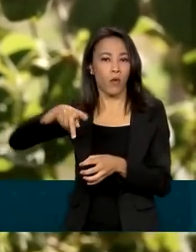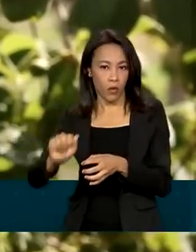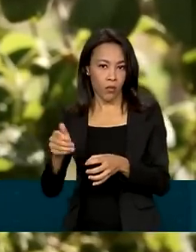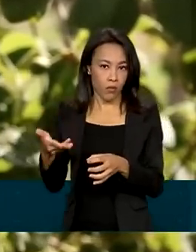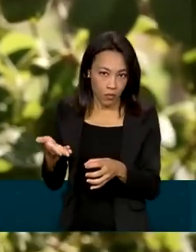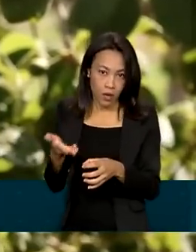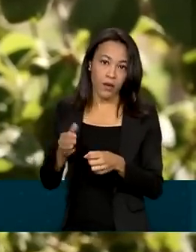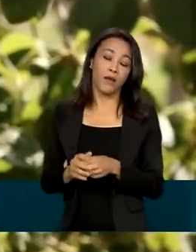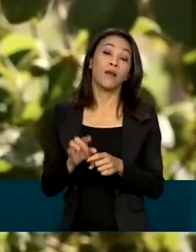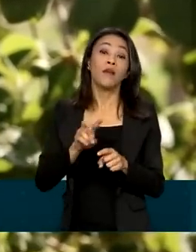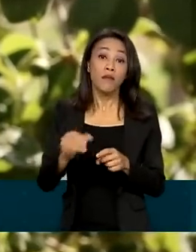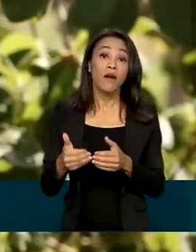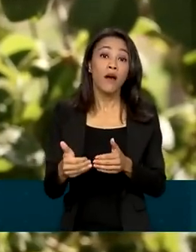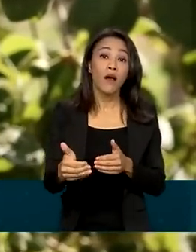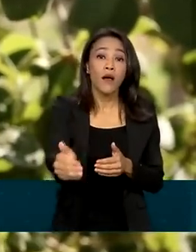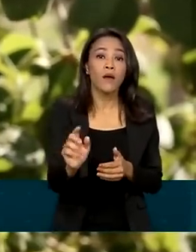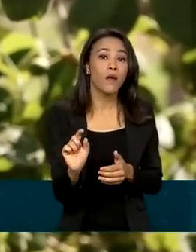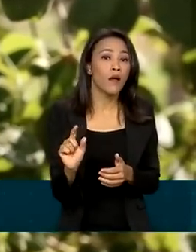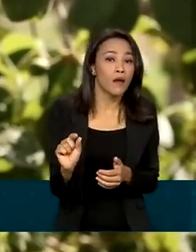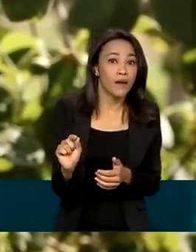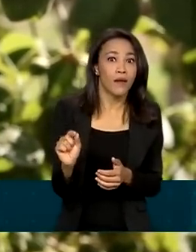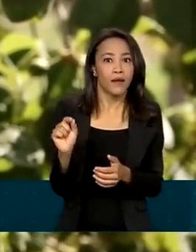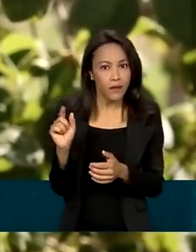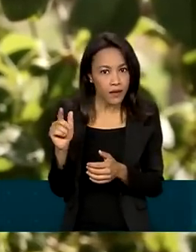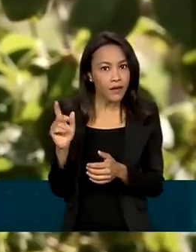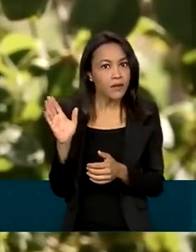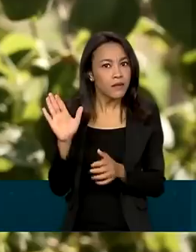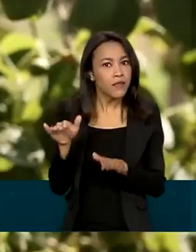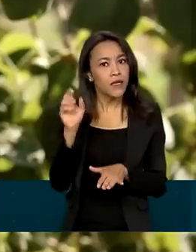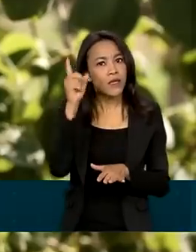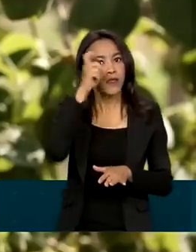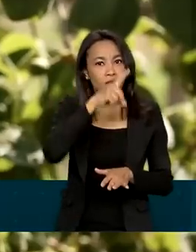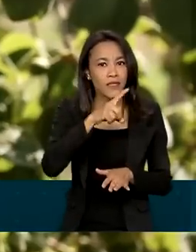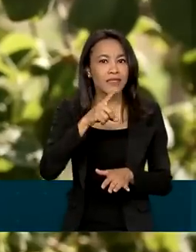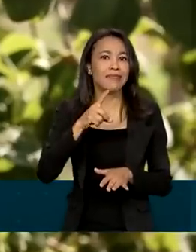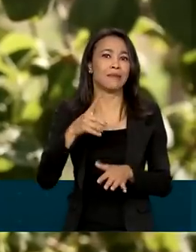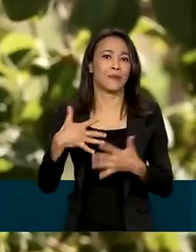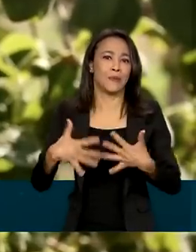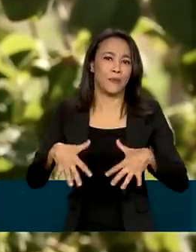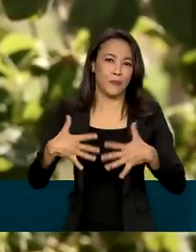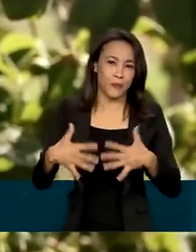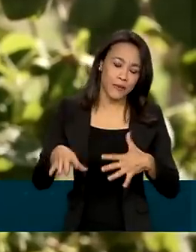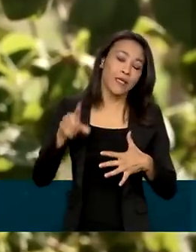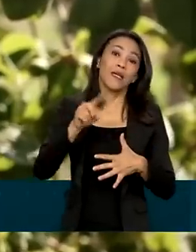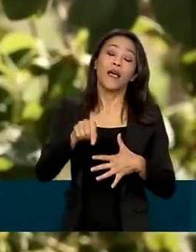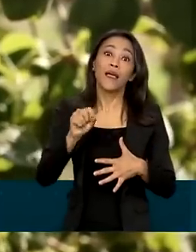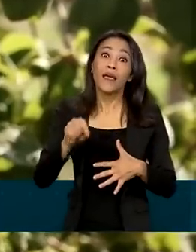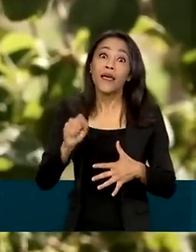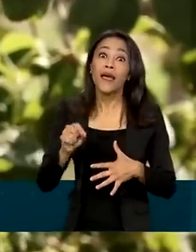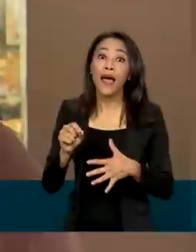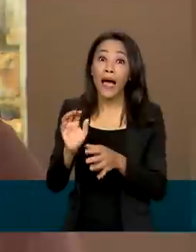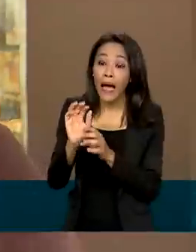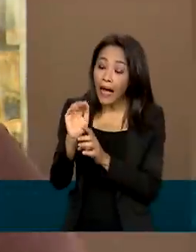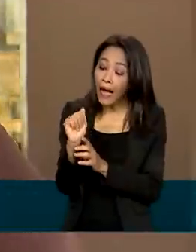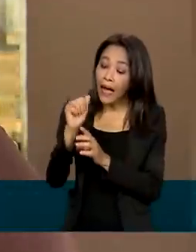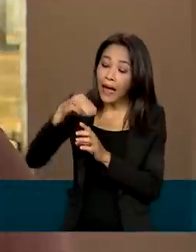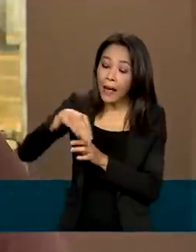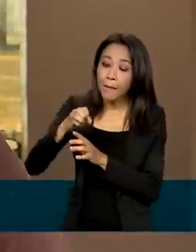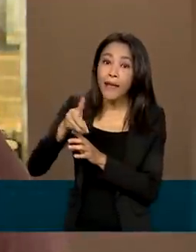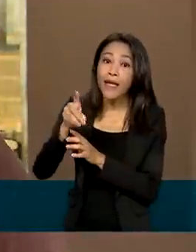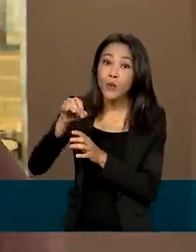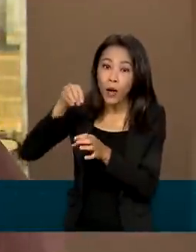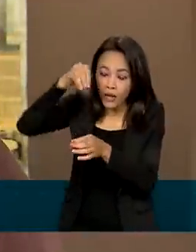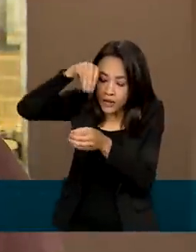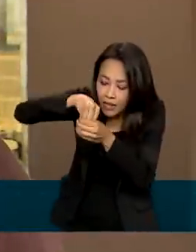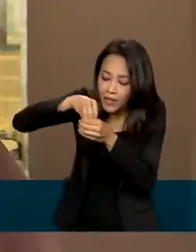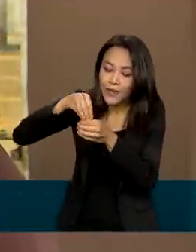uma coisa que até então é muito difícil e espinhoso que é o acesso à amêndoa menos perigoso